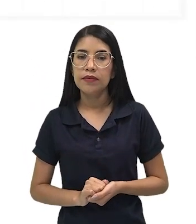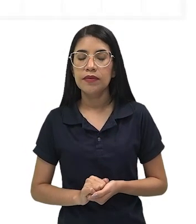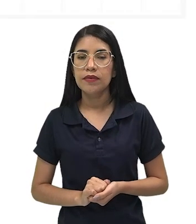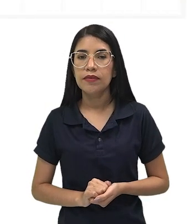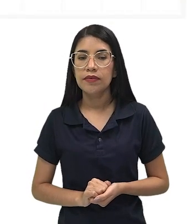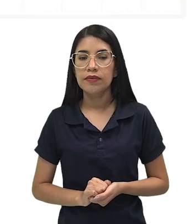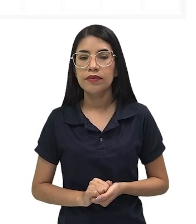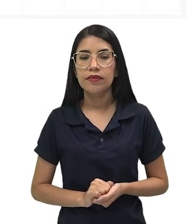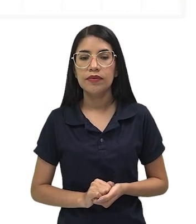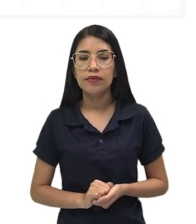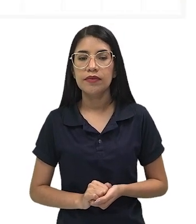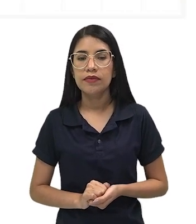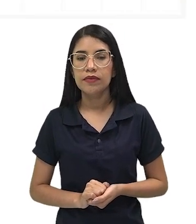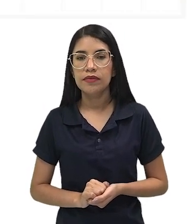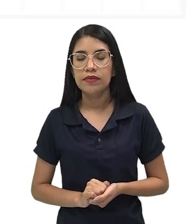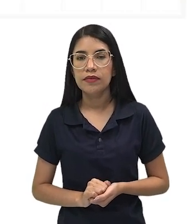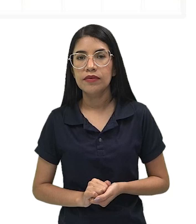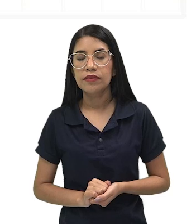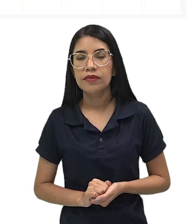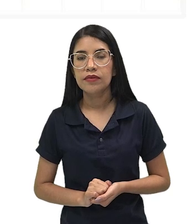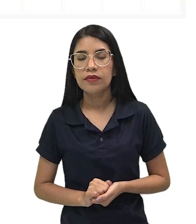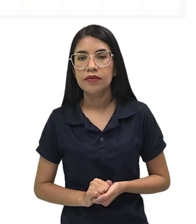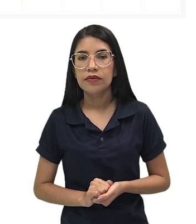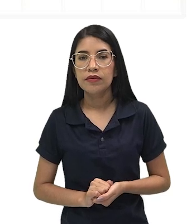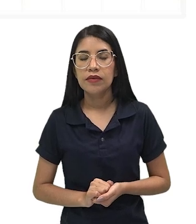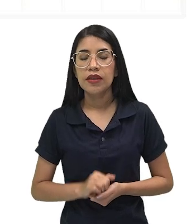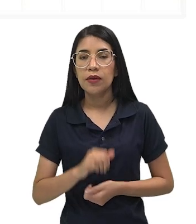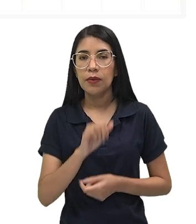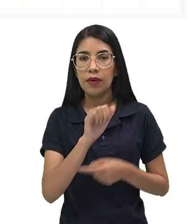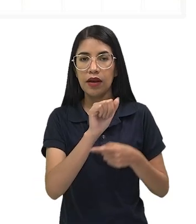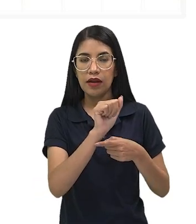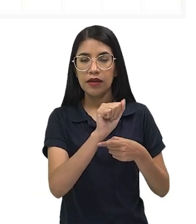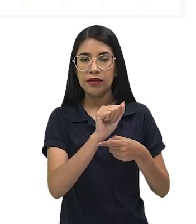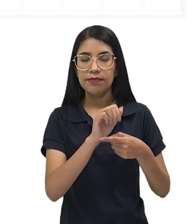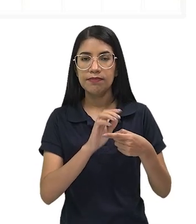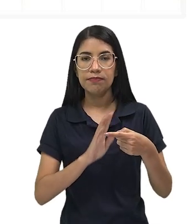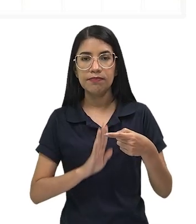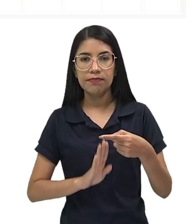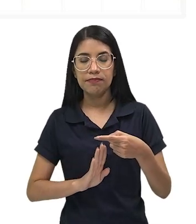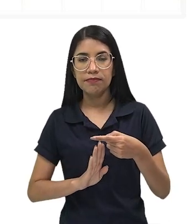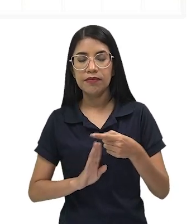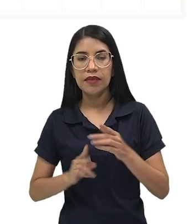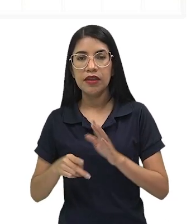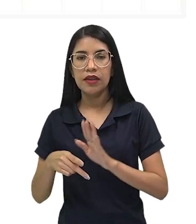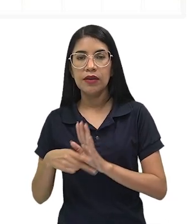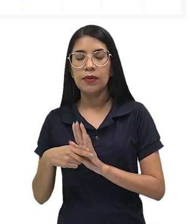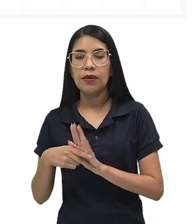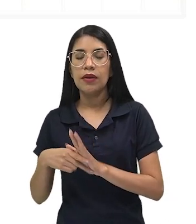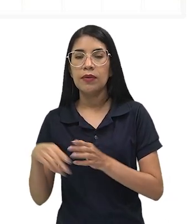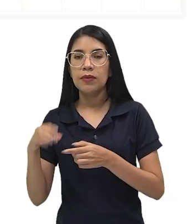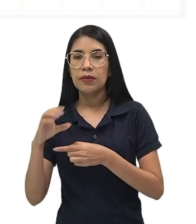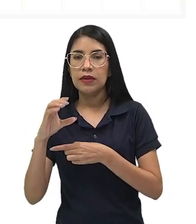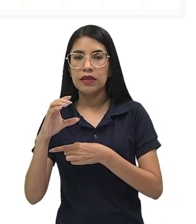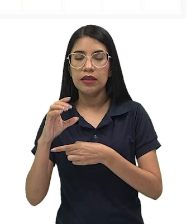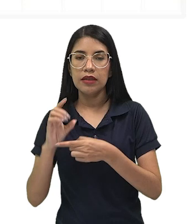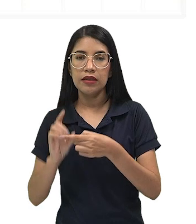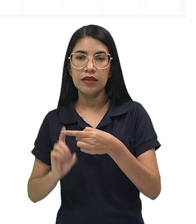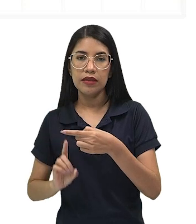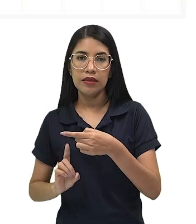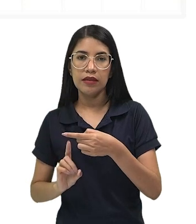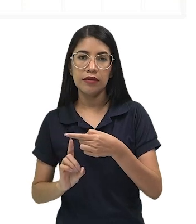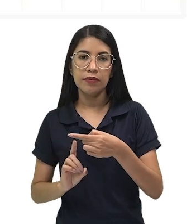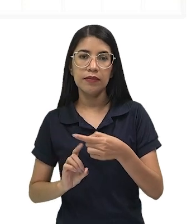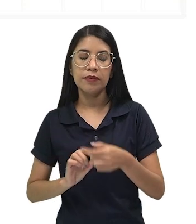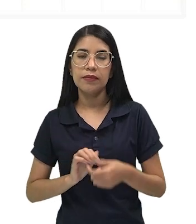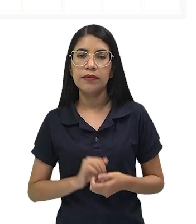eu sei que A está para B, assim como C está